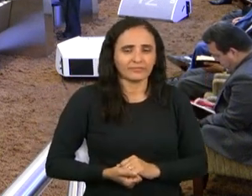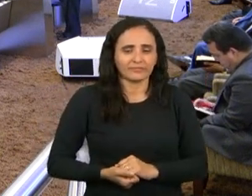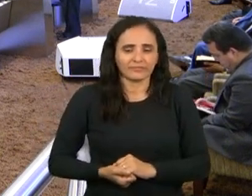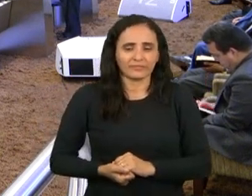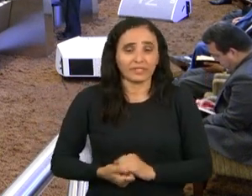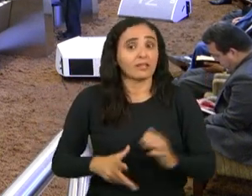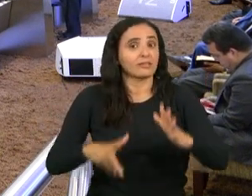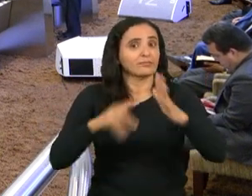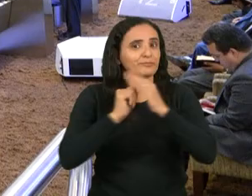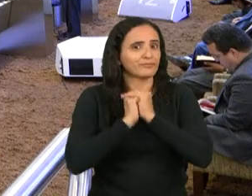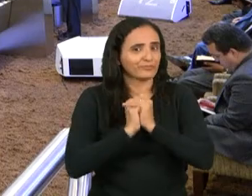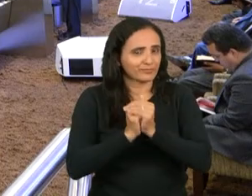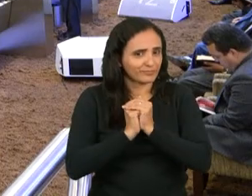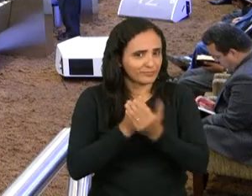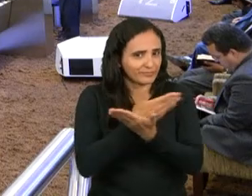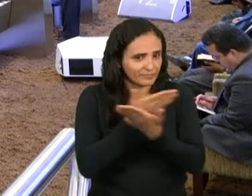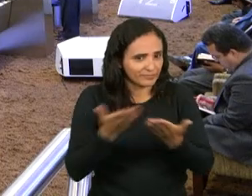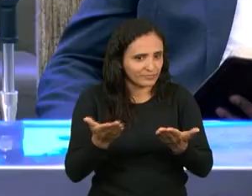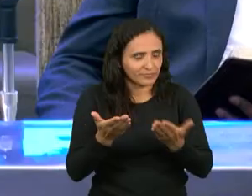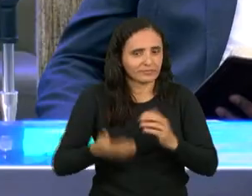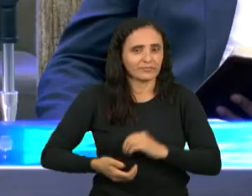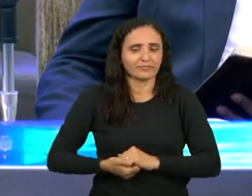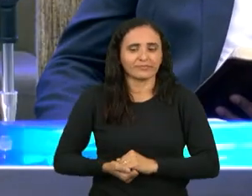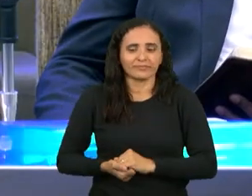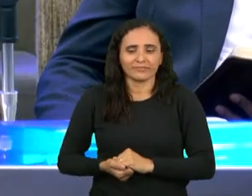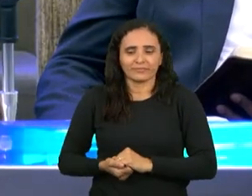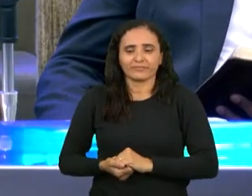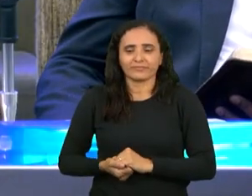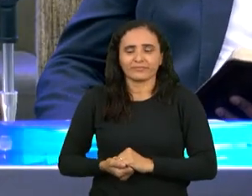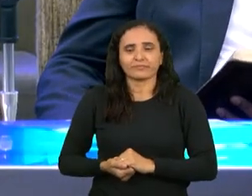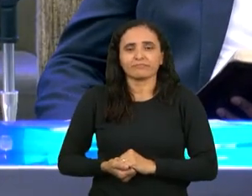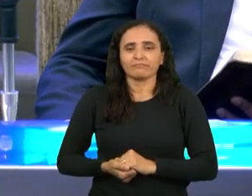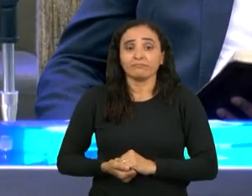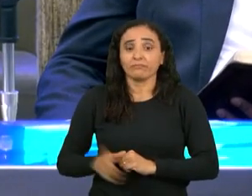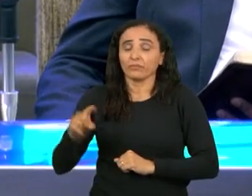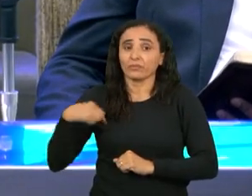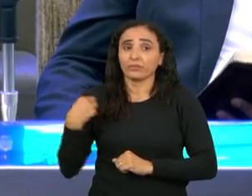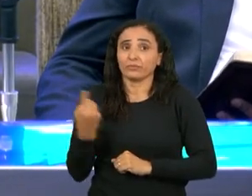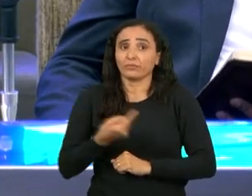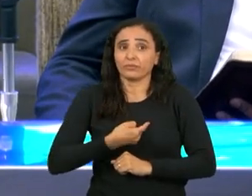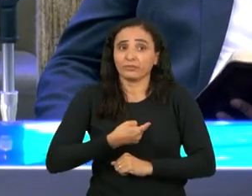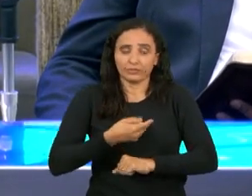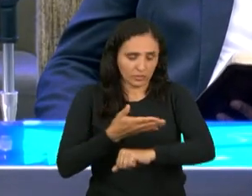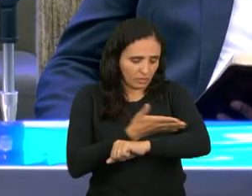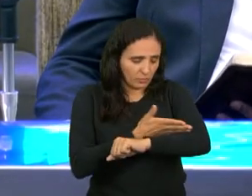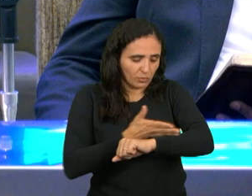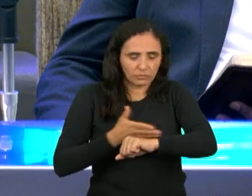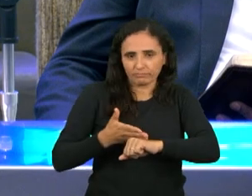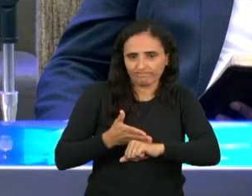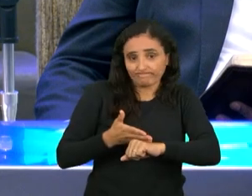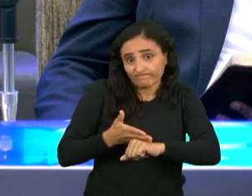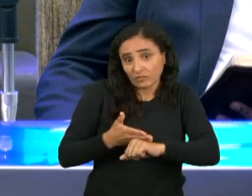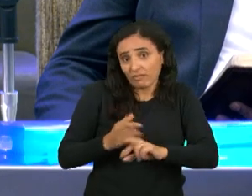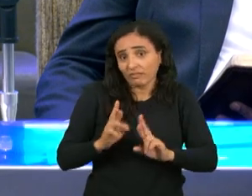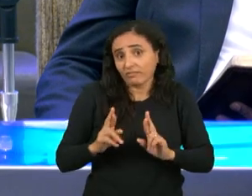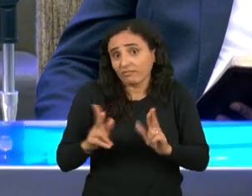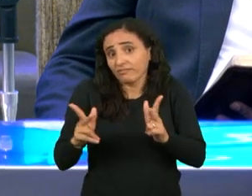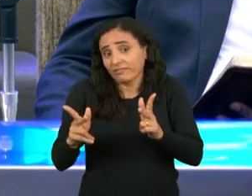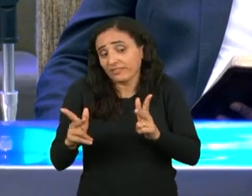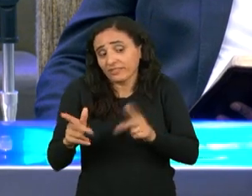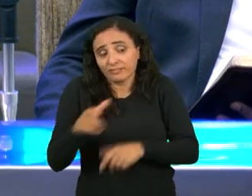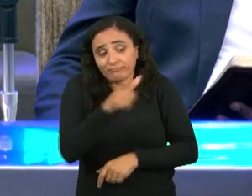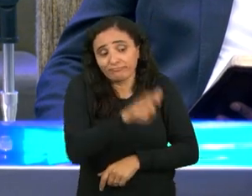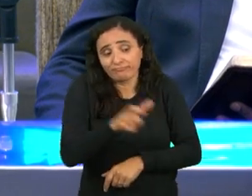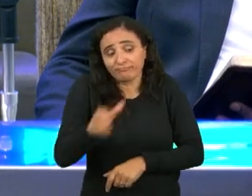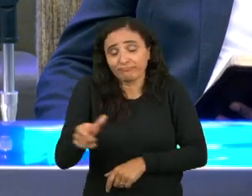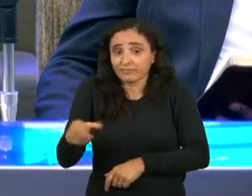Amém então Paulo diz que a nossa forma de vida é diferente irmão é